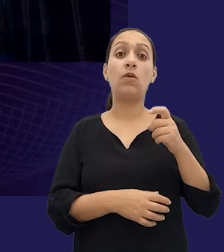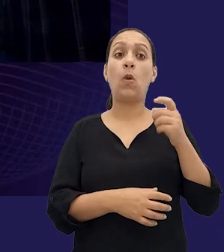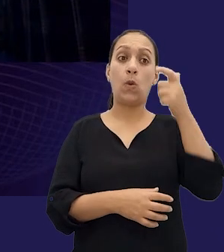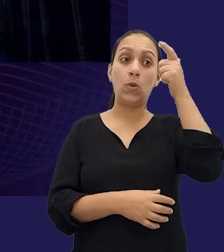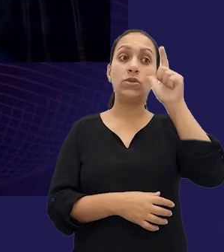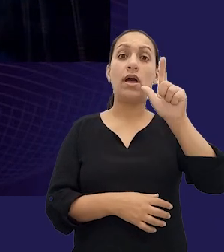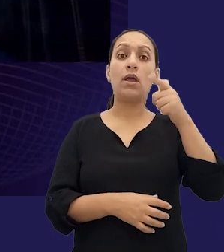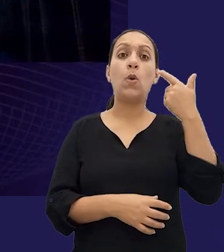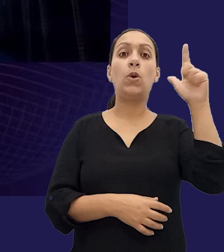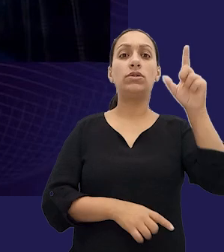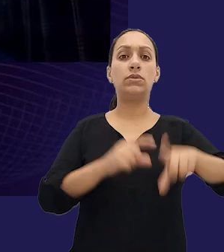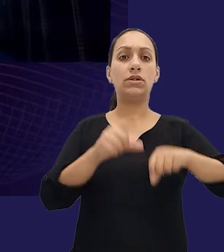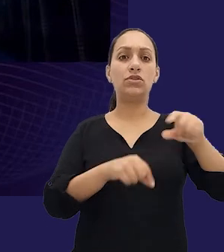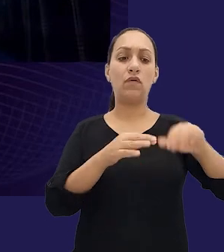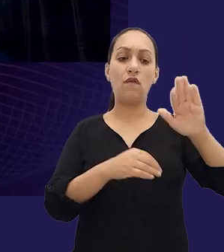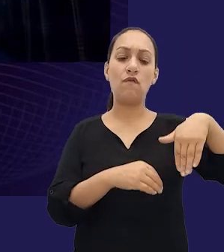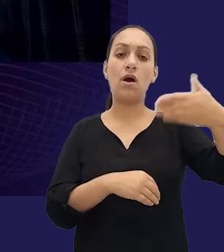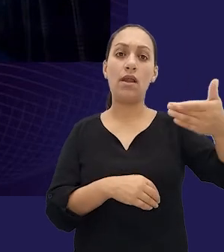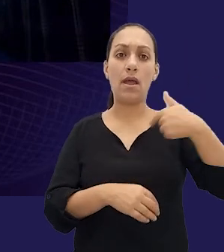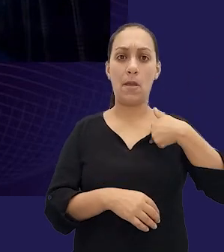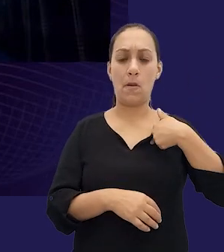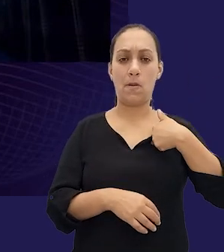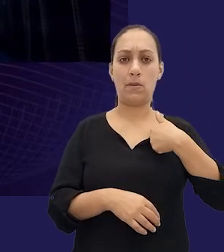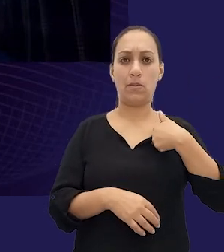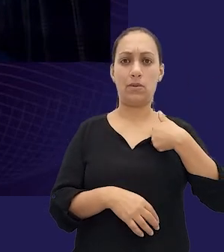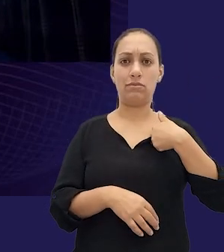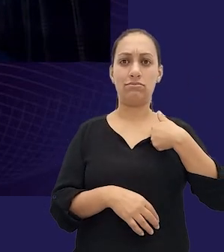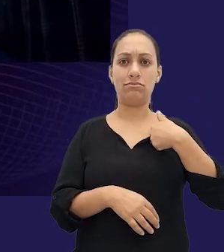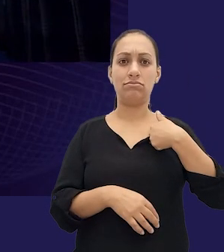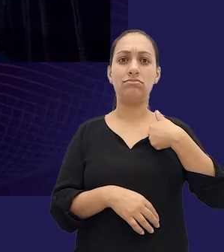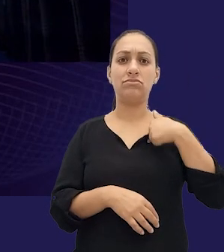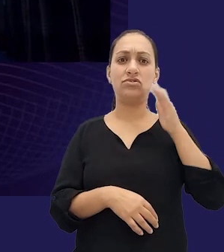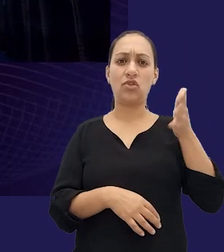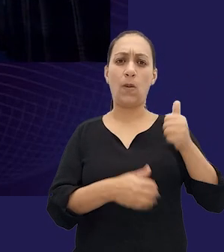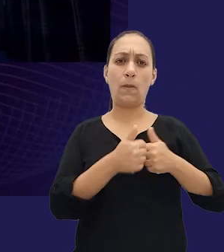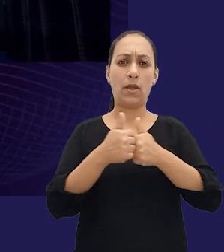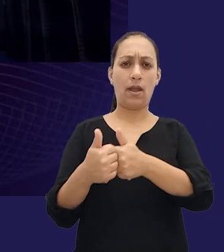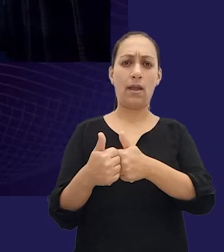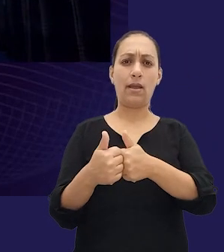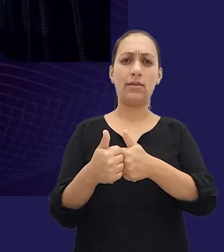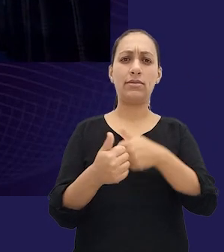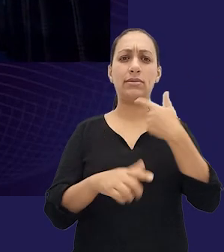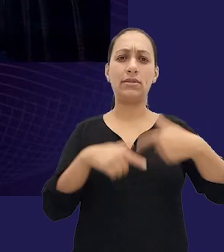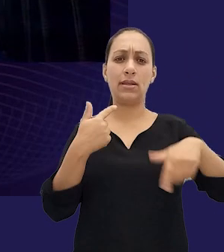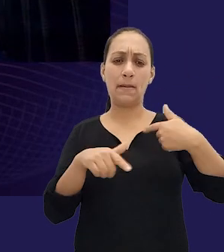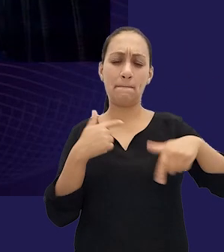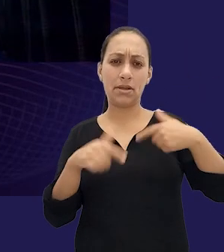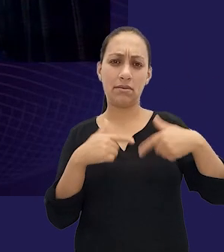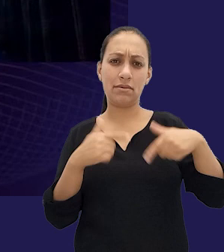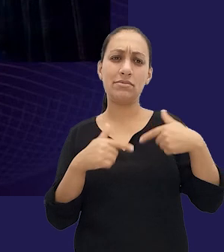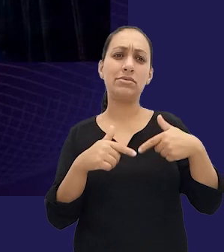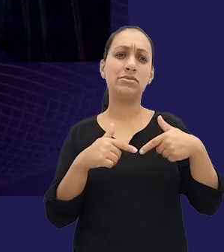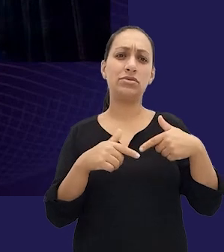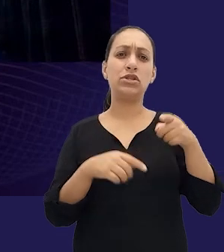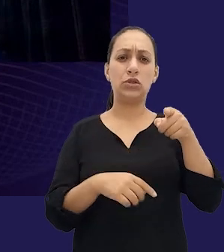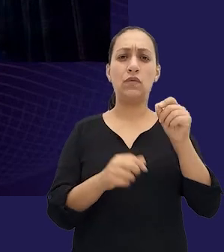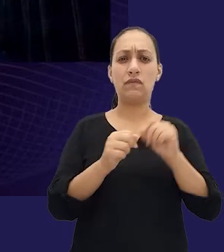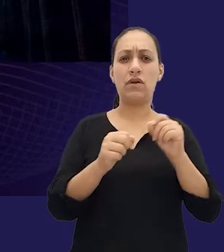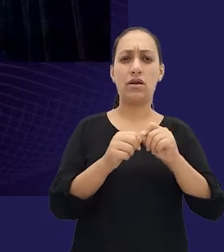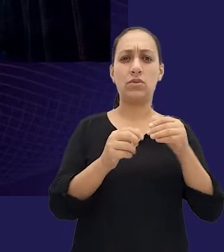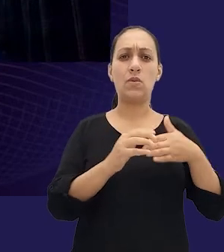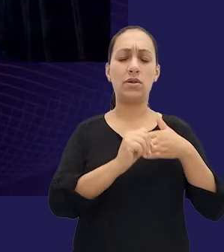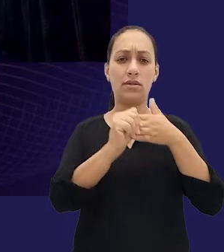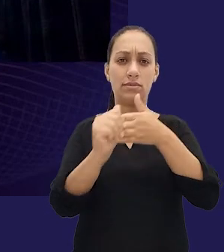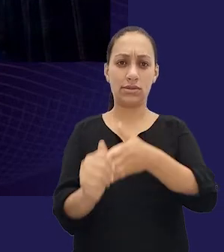alternativas fora aí? Tipo assim, eu pelo menos, eu já acompanhei alguns trabalhos que você faz com seus orientados em